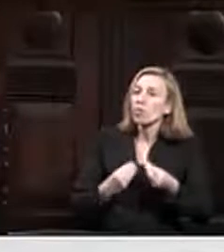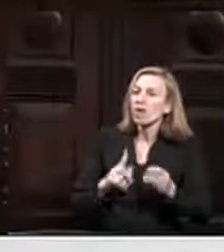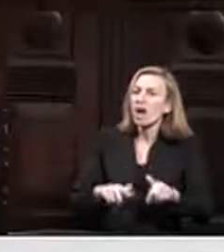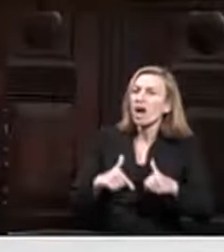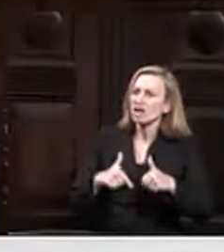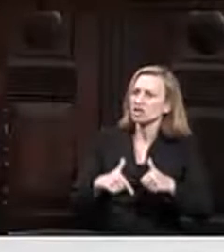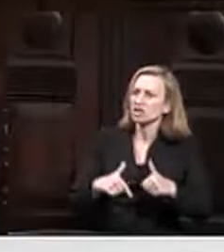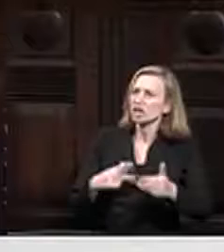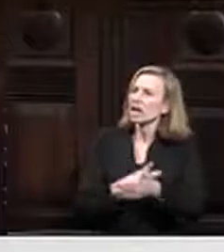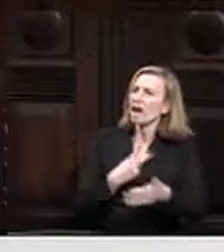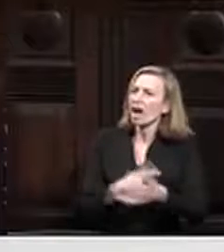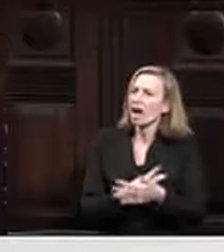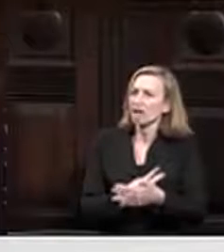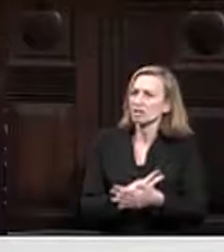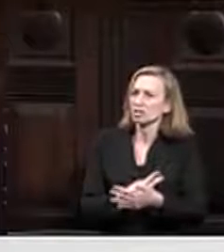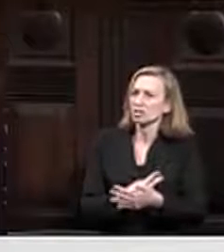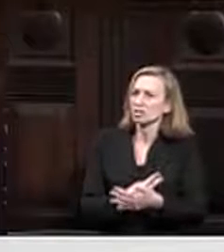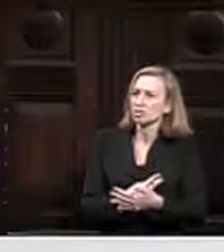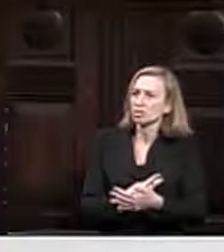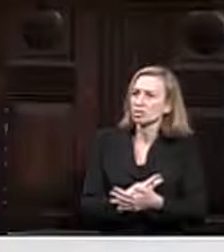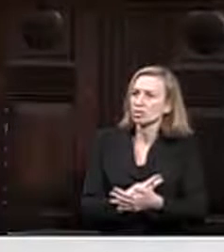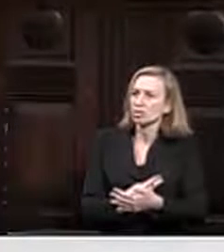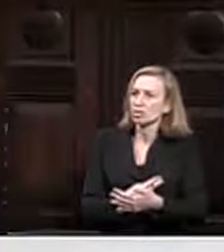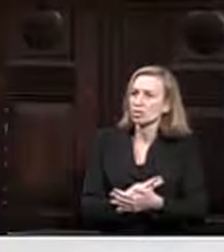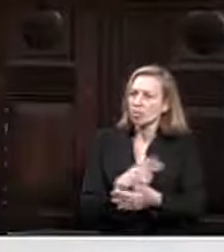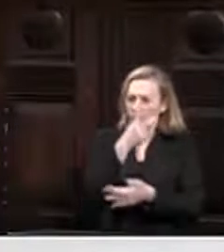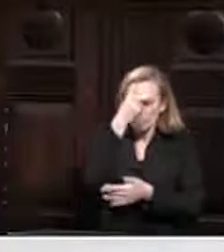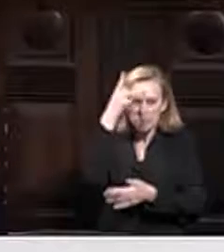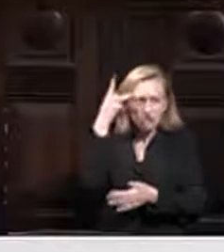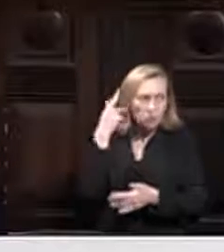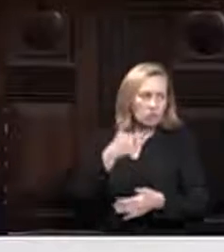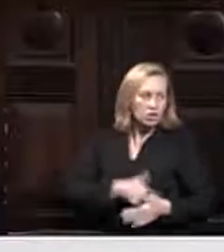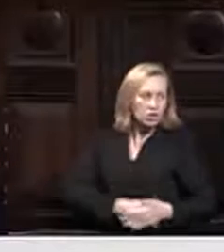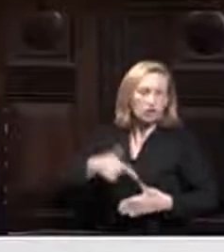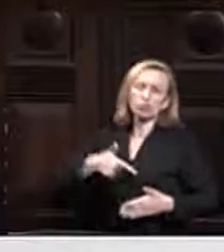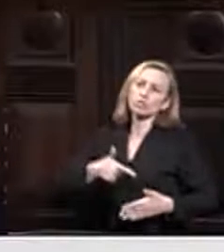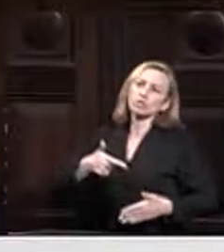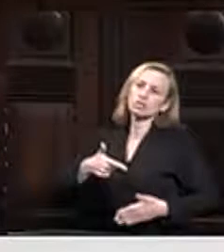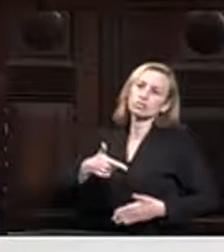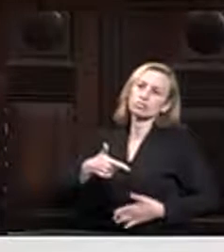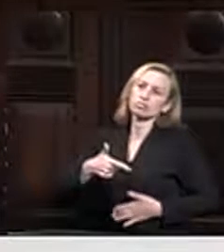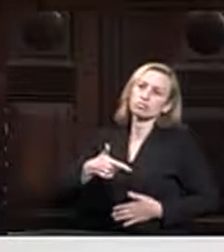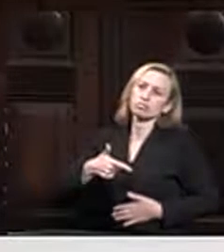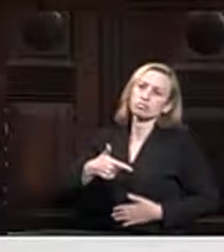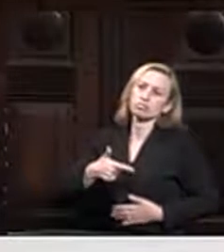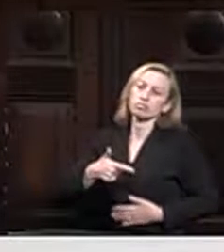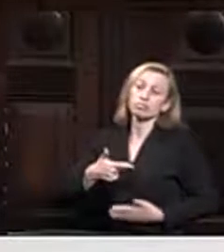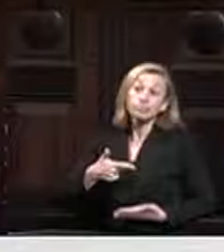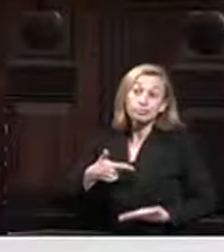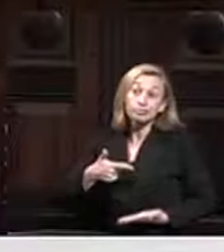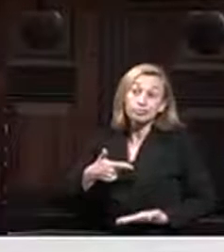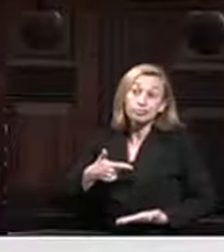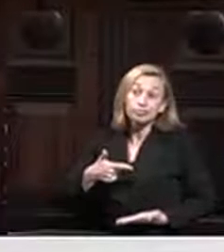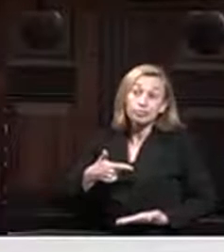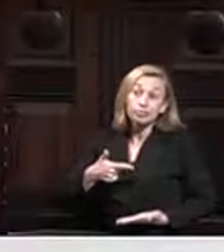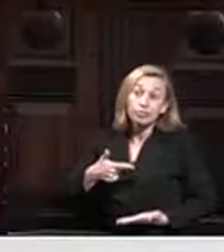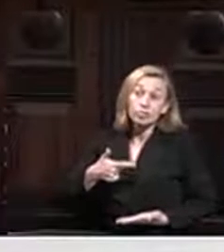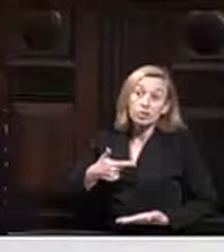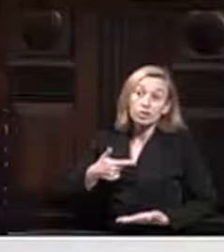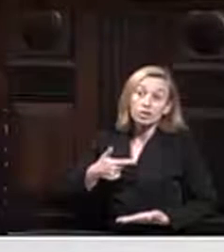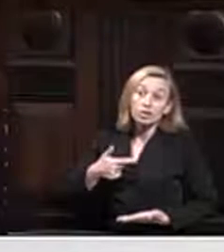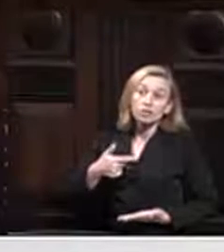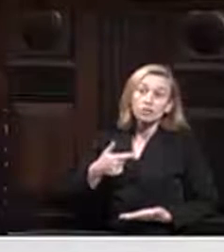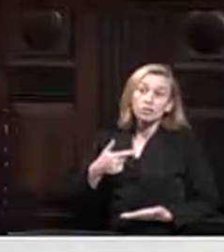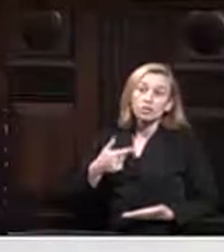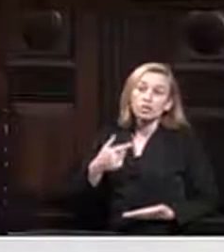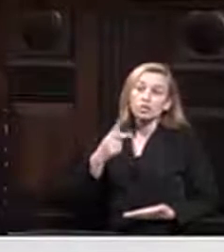com uma pessoa que porta um fuzil, que é uma arma de guerra. Nós não temos visto um tratamento